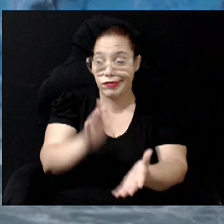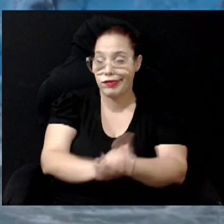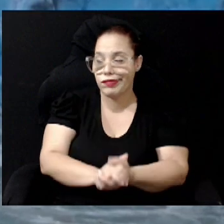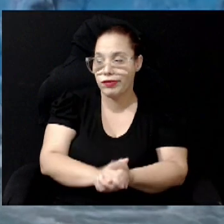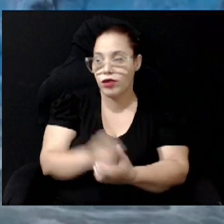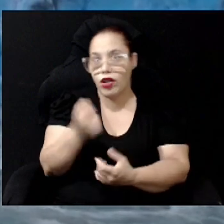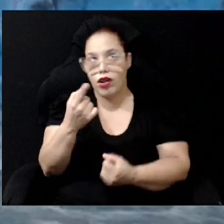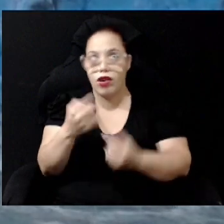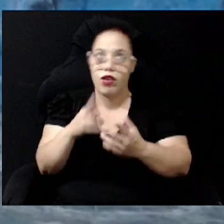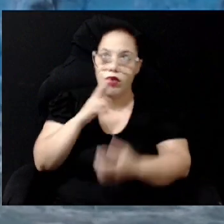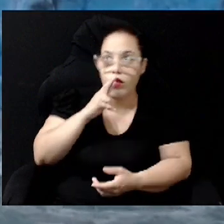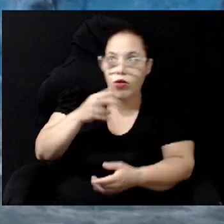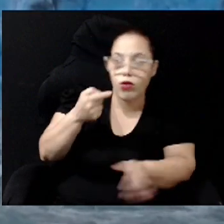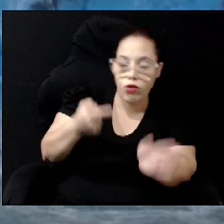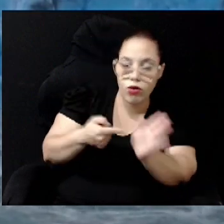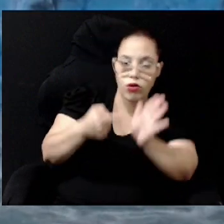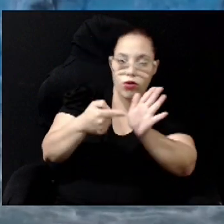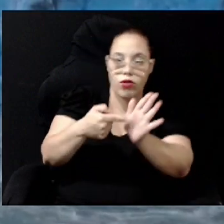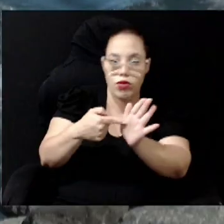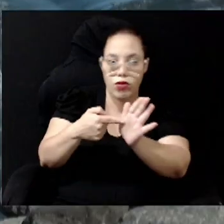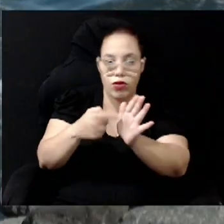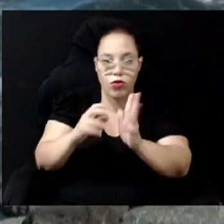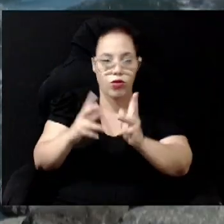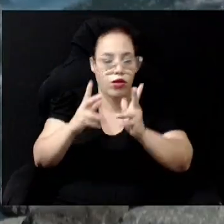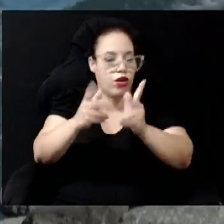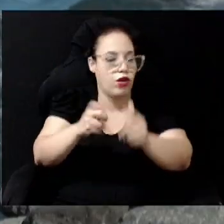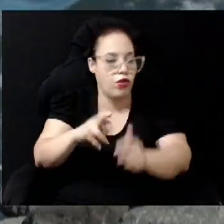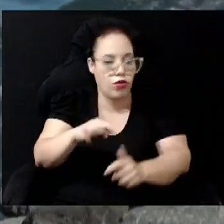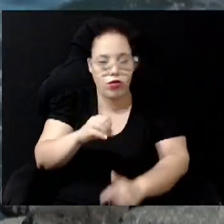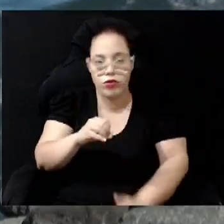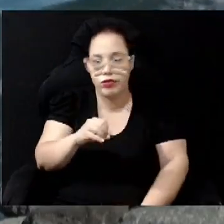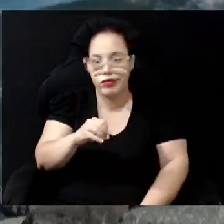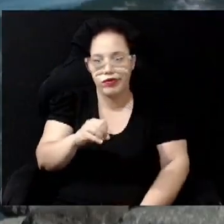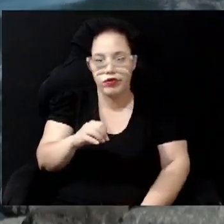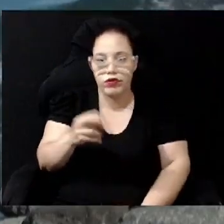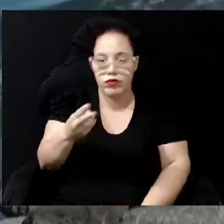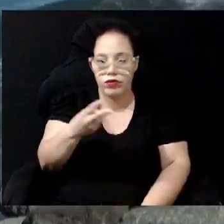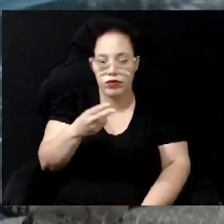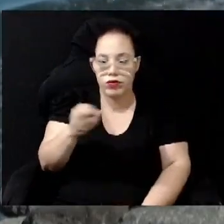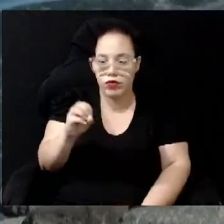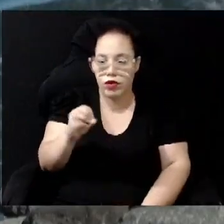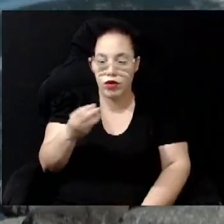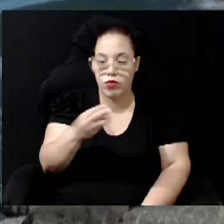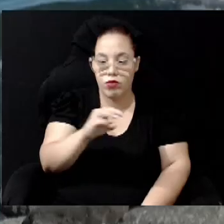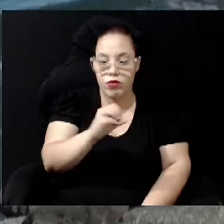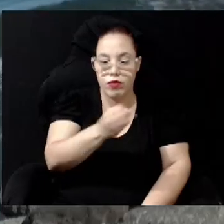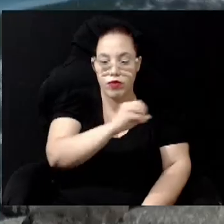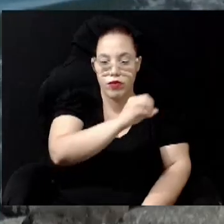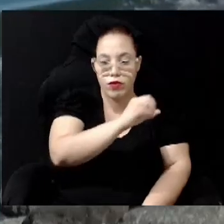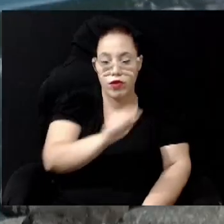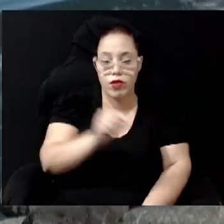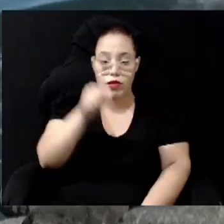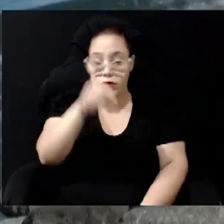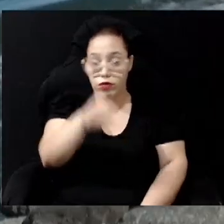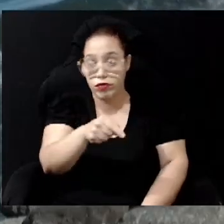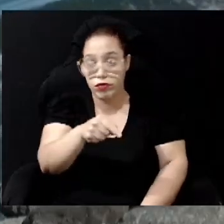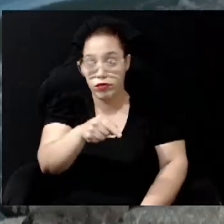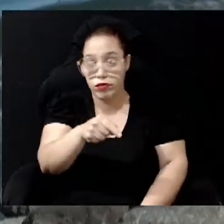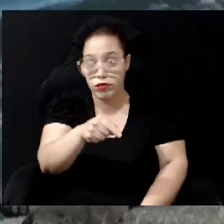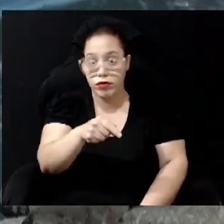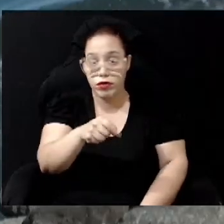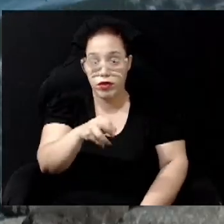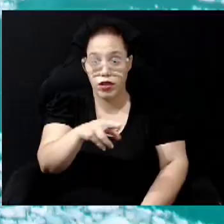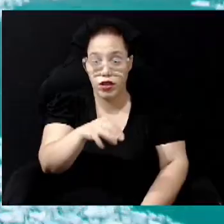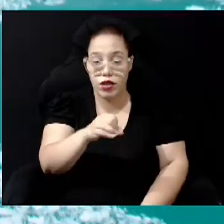resultados apontaram o colapso total do gelo já em 2300. Neste caso, a taxa de derretimento a partir